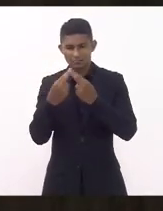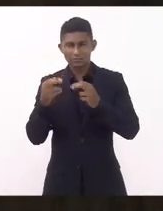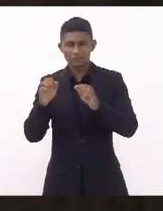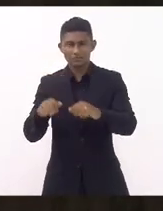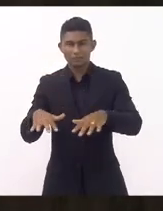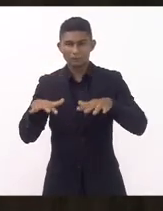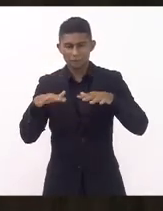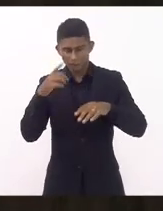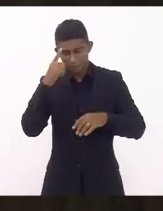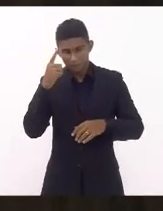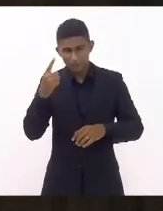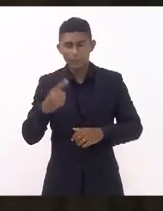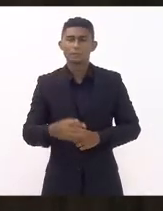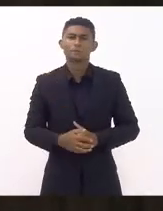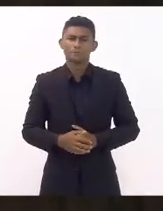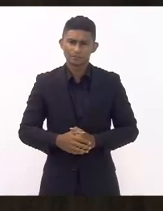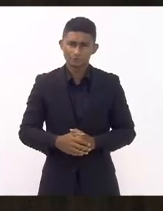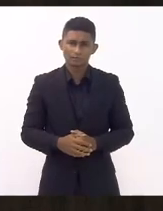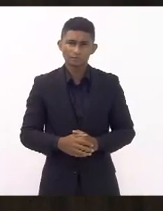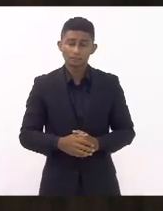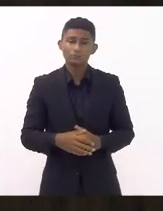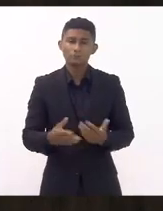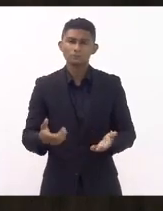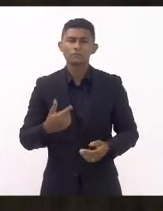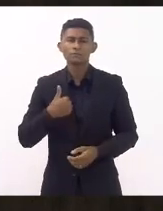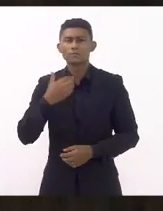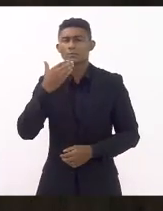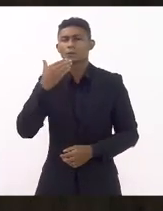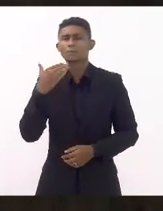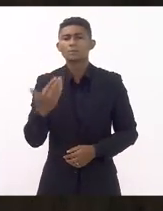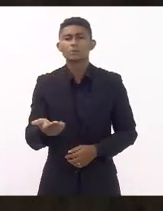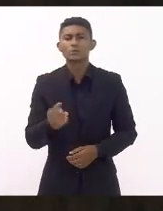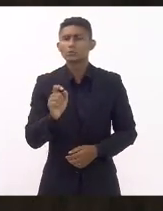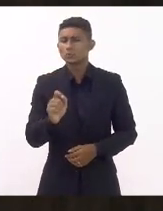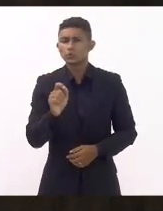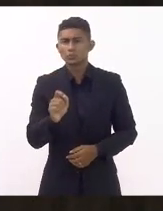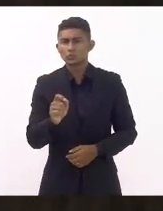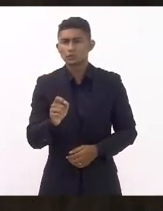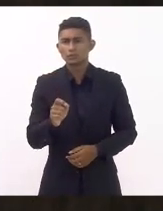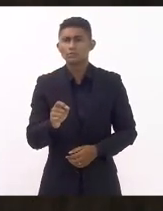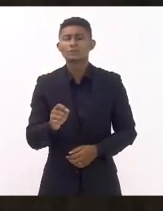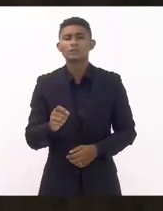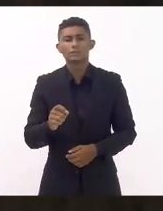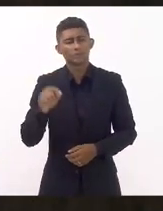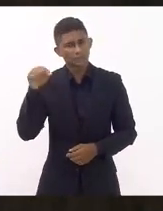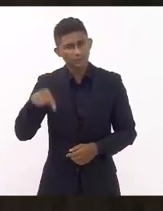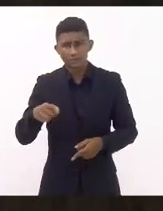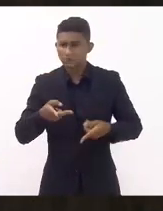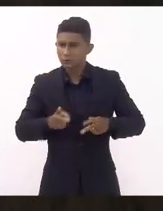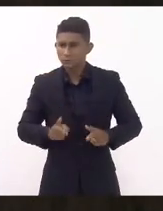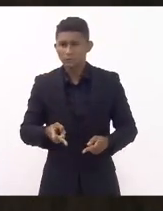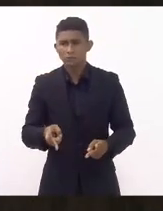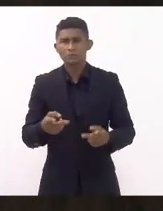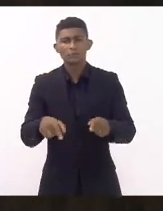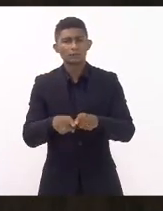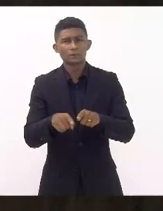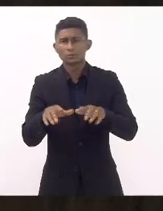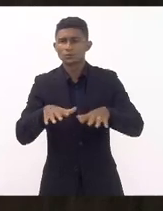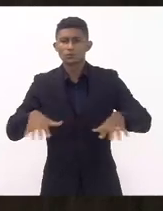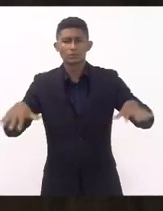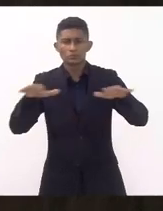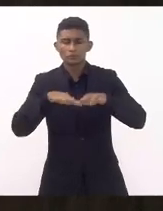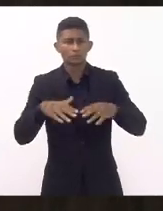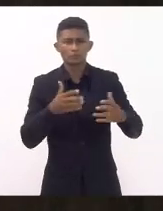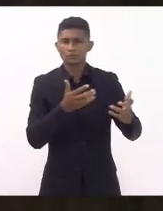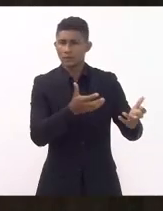nessa audiência, e apenas pedir que a sequência seja dada nesse sentido, e a todos os outros que quiserem.